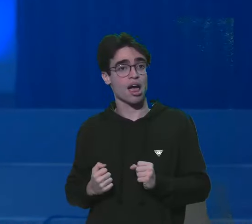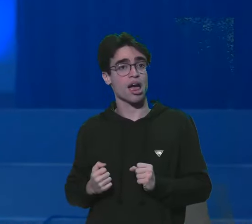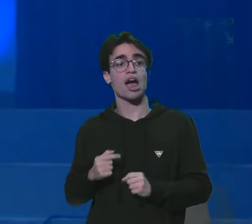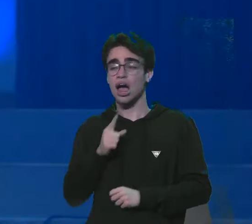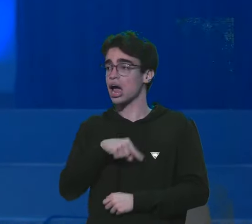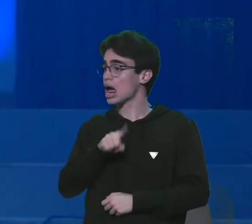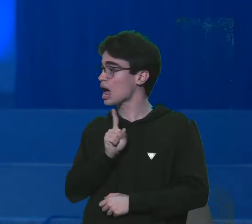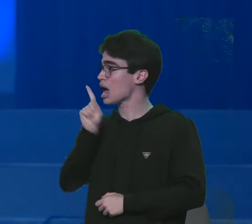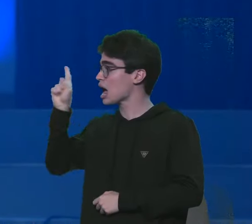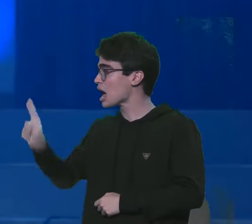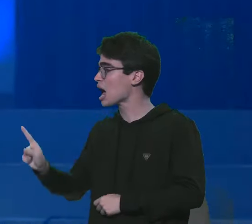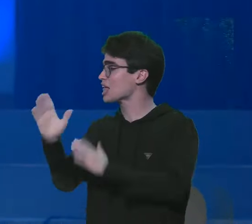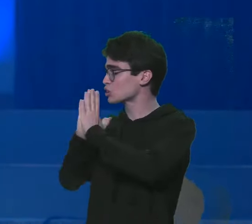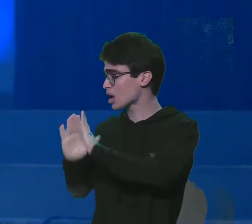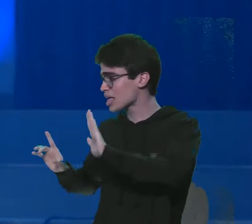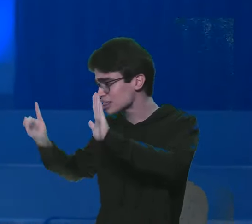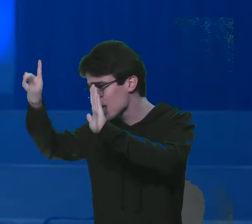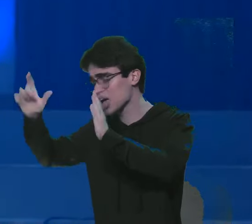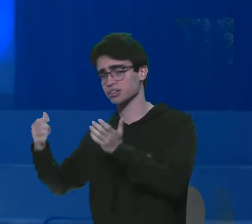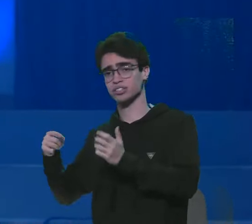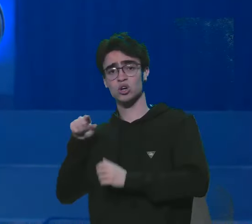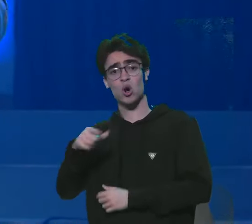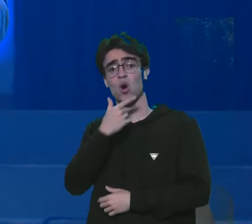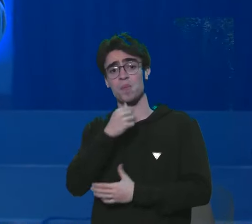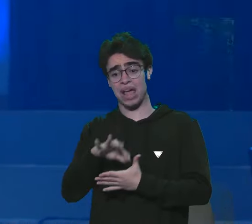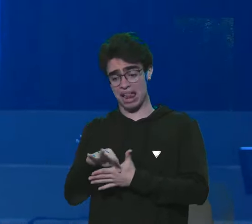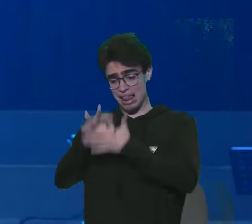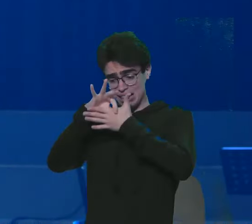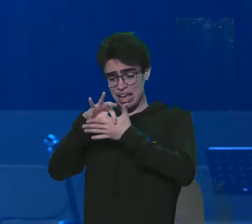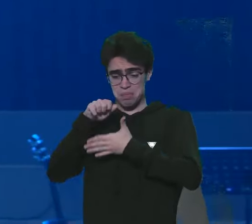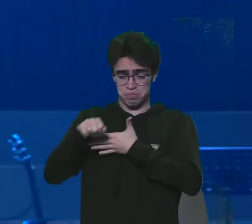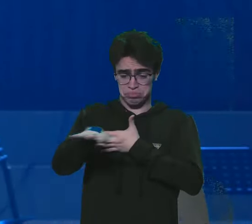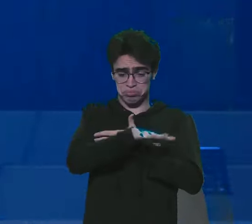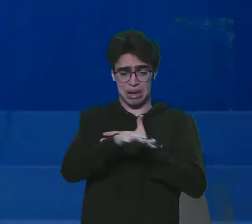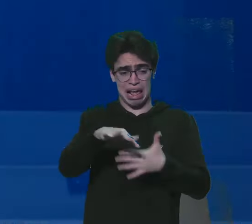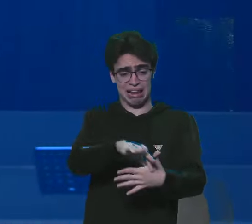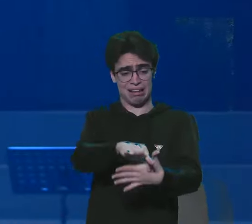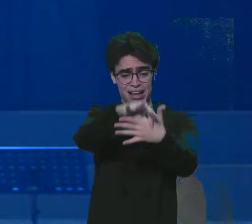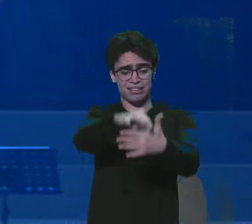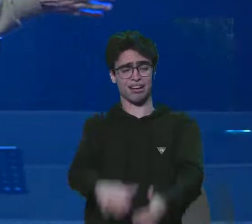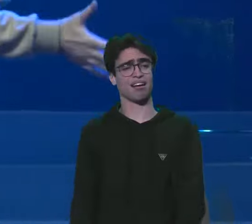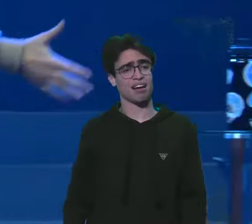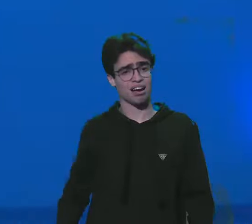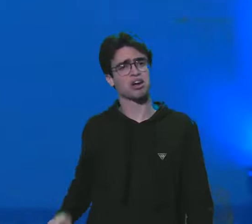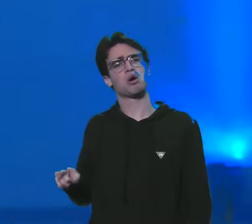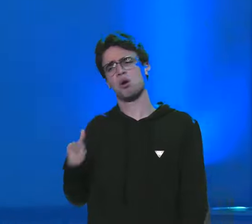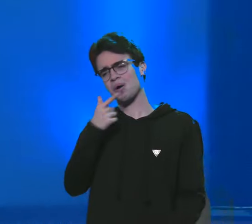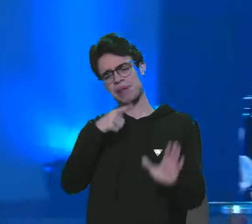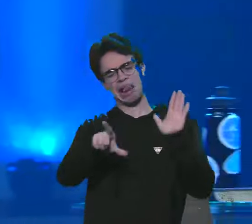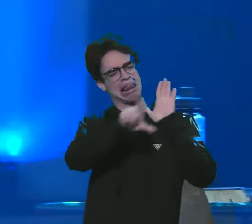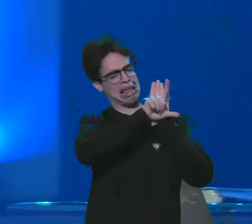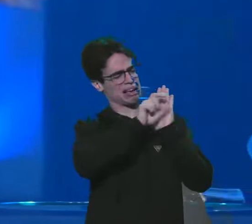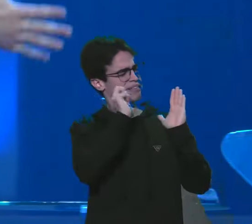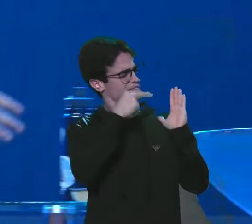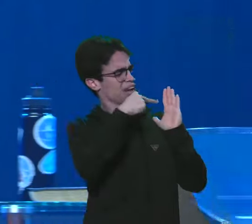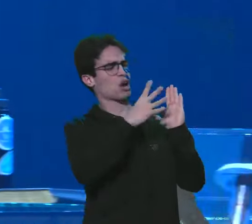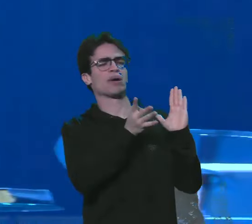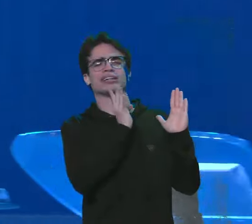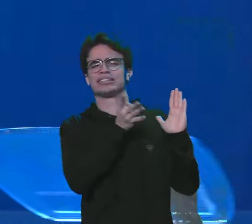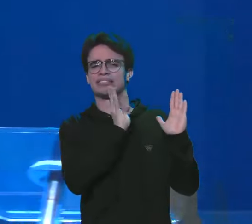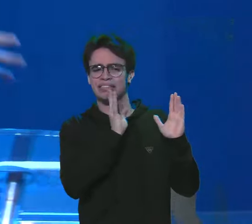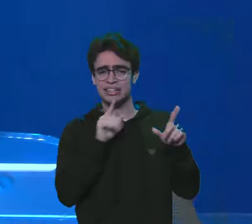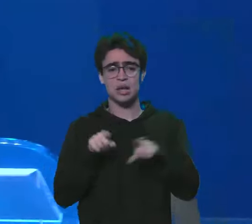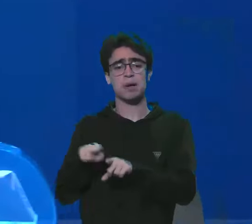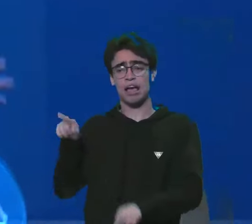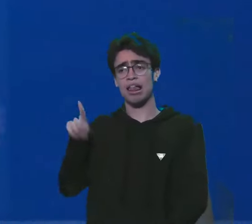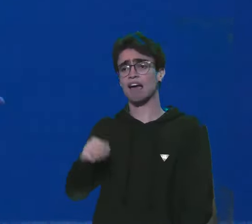liderava adorar a Deus. Ele era líder de líderes. Ele conhecia a lei. Ele era bem